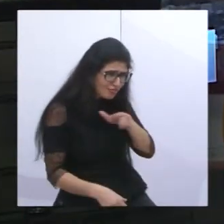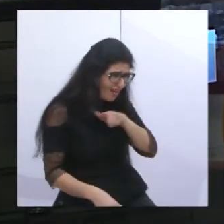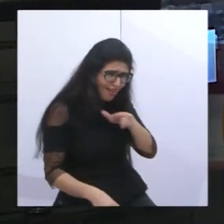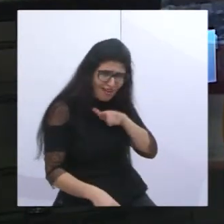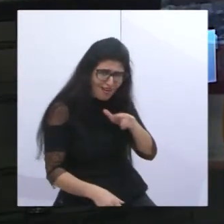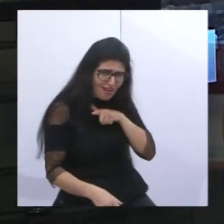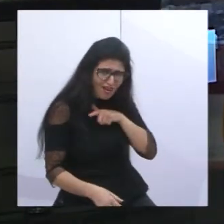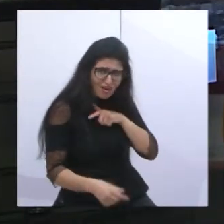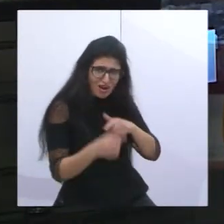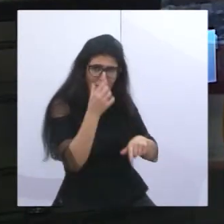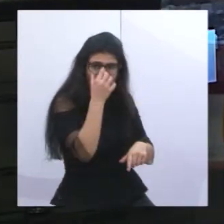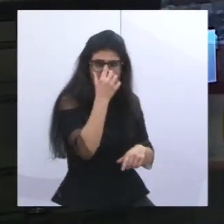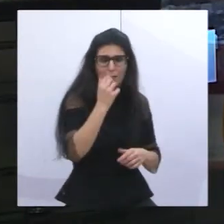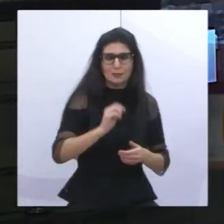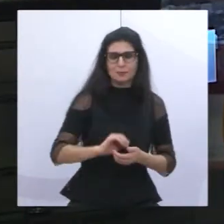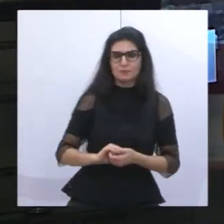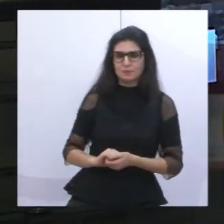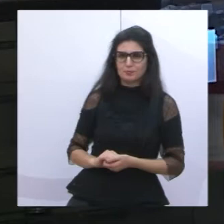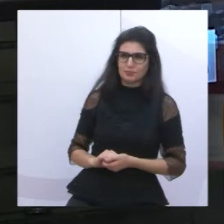acordo.